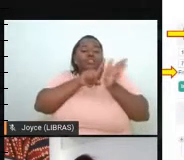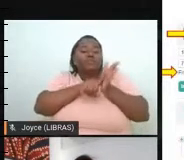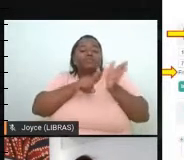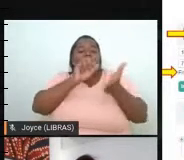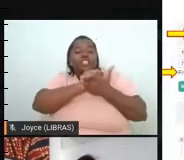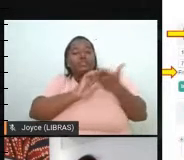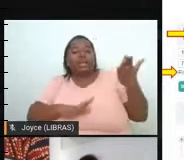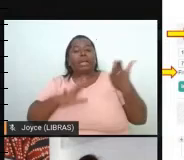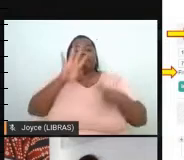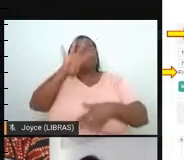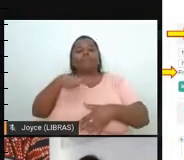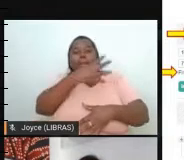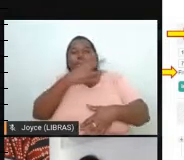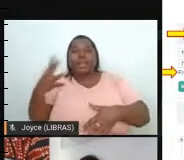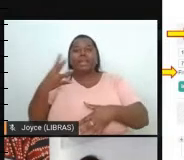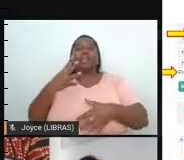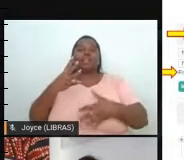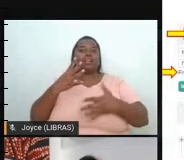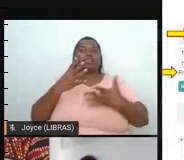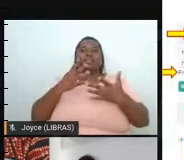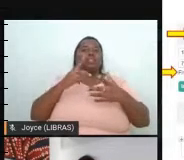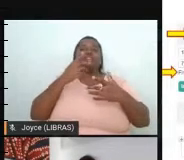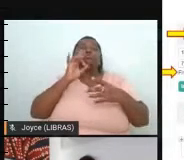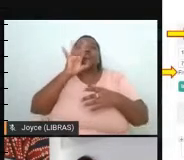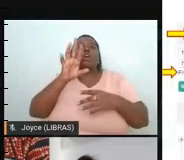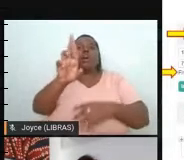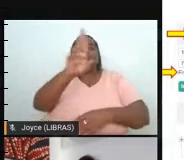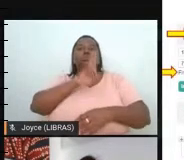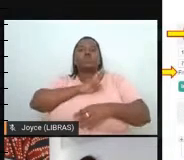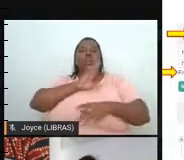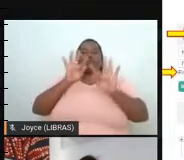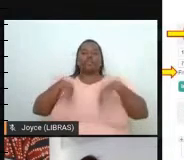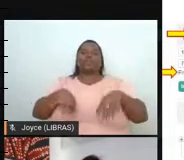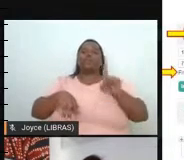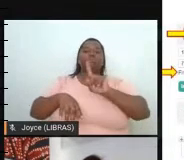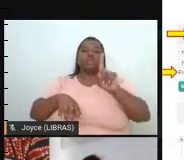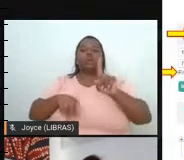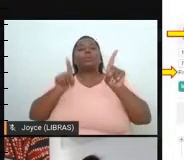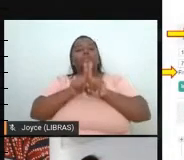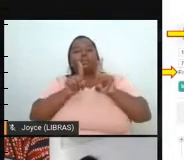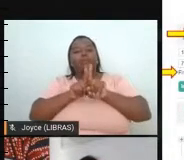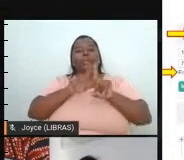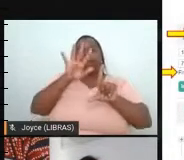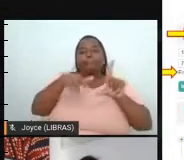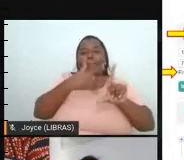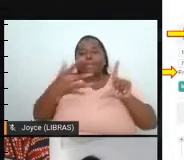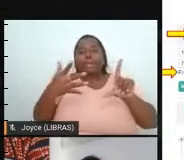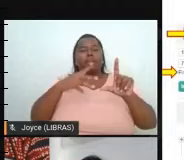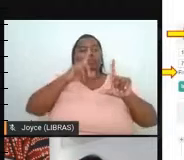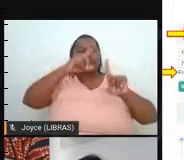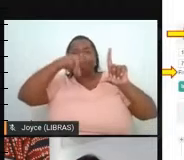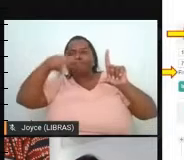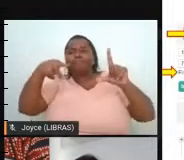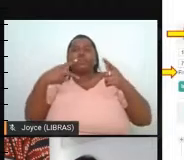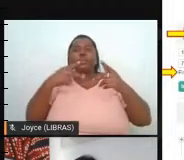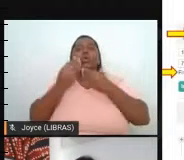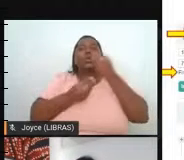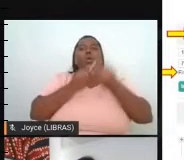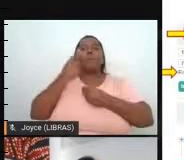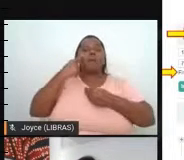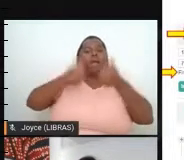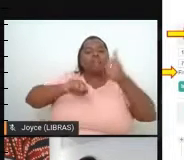que não tivesse só o resultado final, né? Como a gente vai avaliar o raciocínio do aluno, né, cada parte